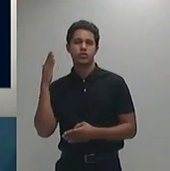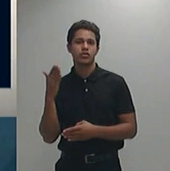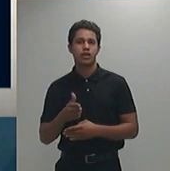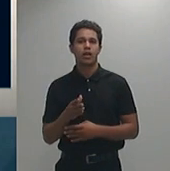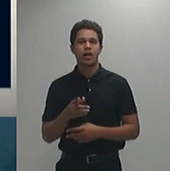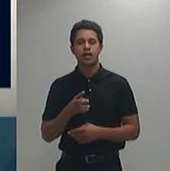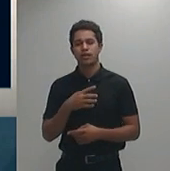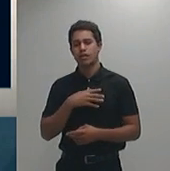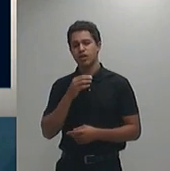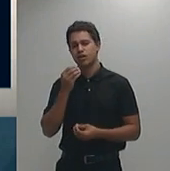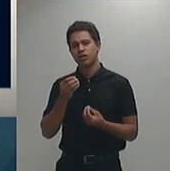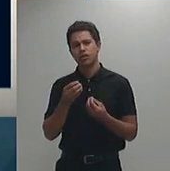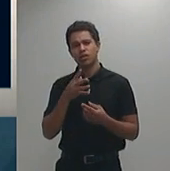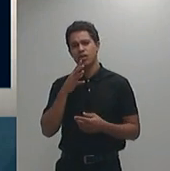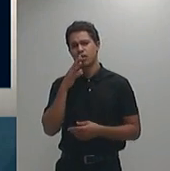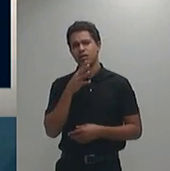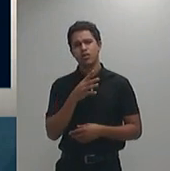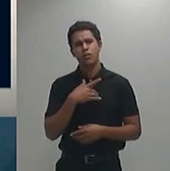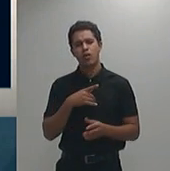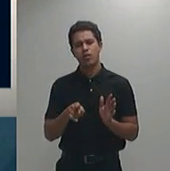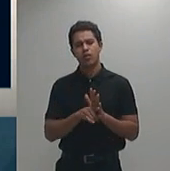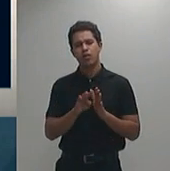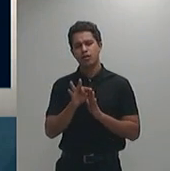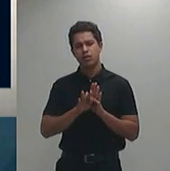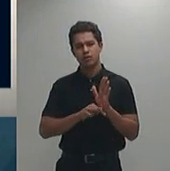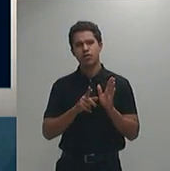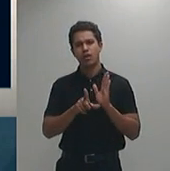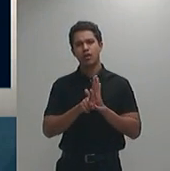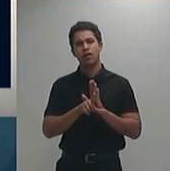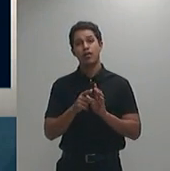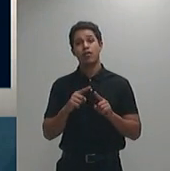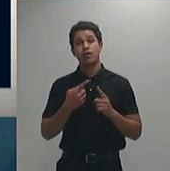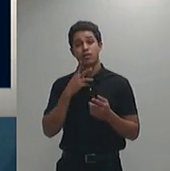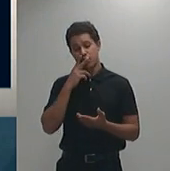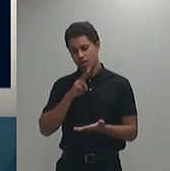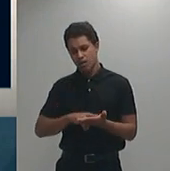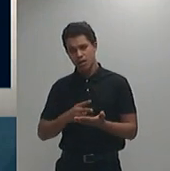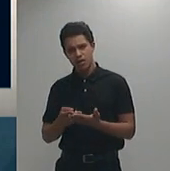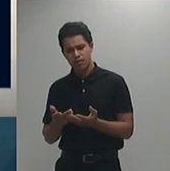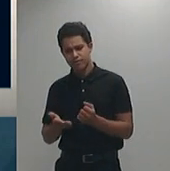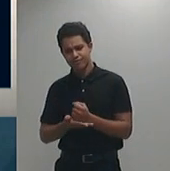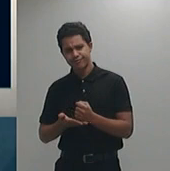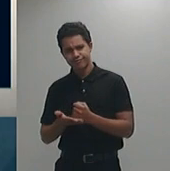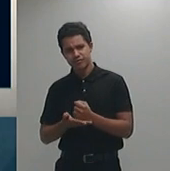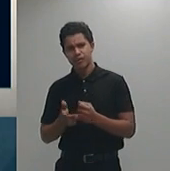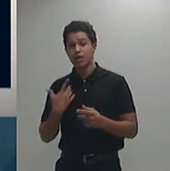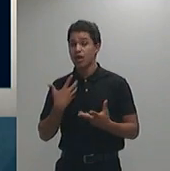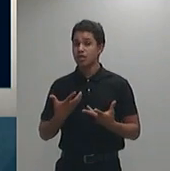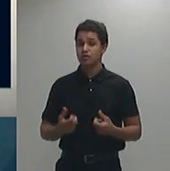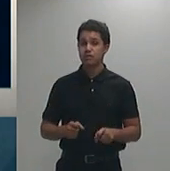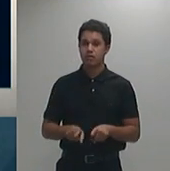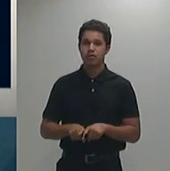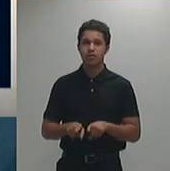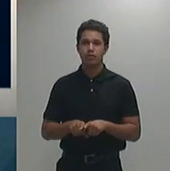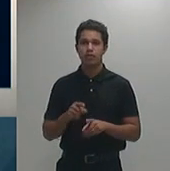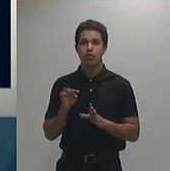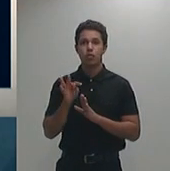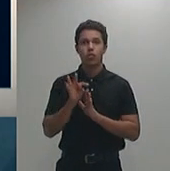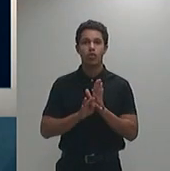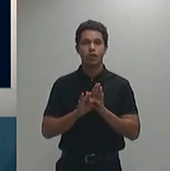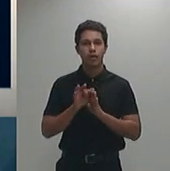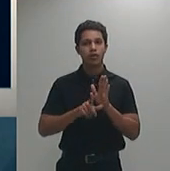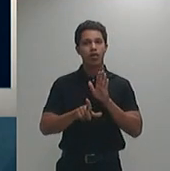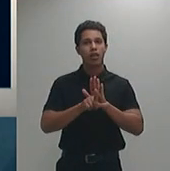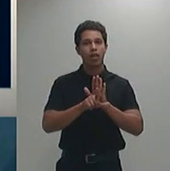ofensiva ao texto legal mas sim seria uma interpretação razoável e aceitável no texto legal